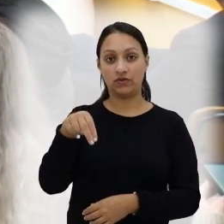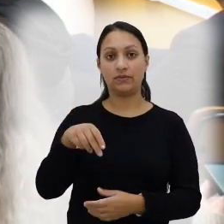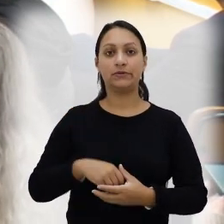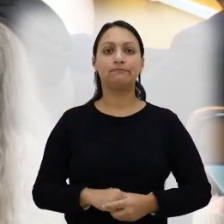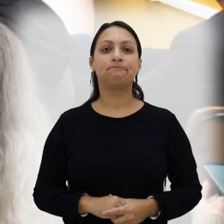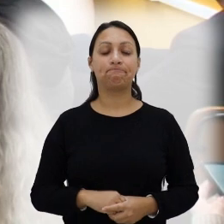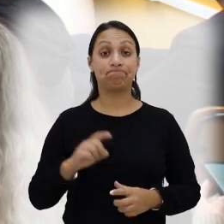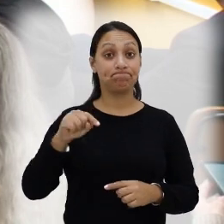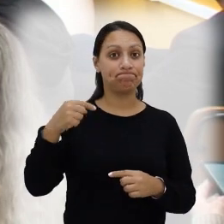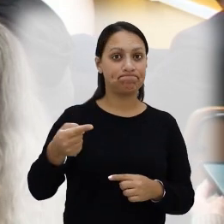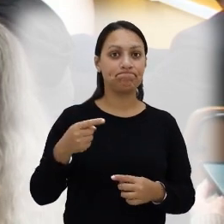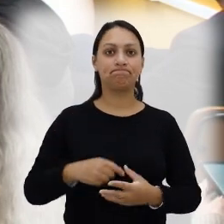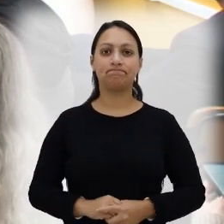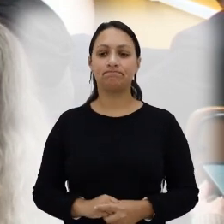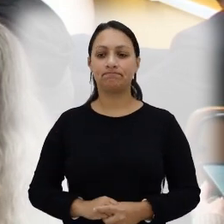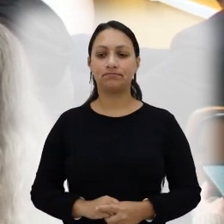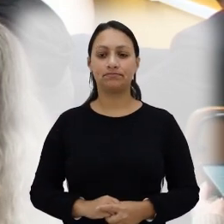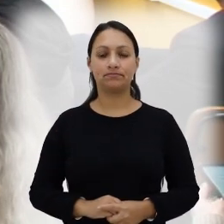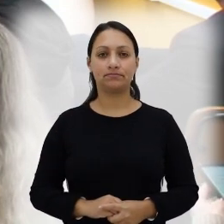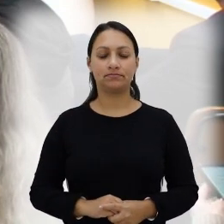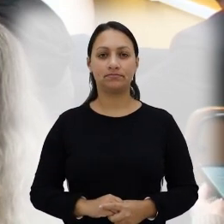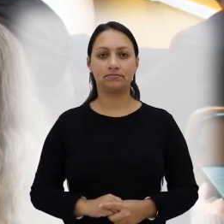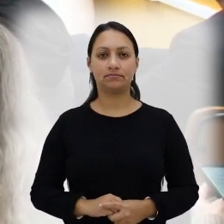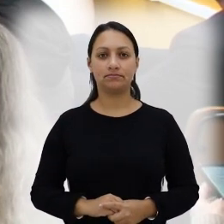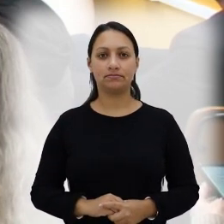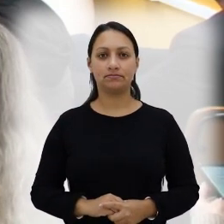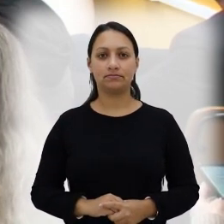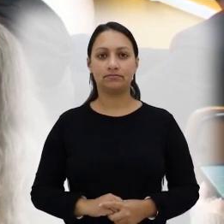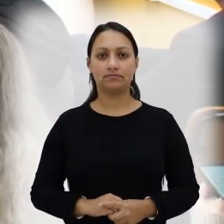Para você. Eu vou voltar um pouquinho aqui.